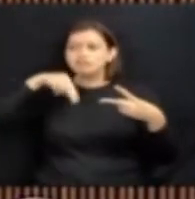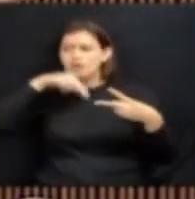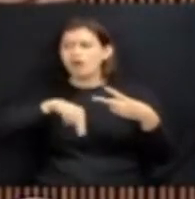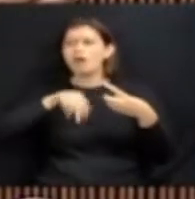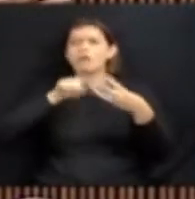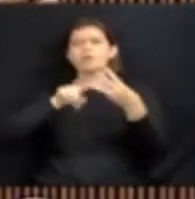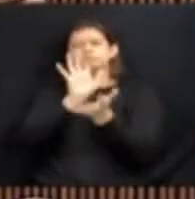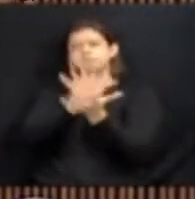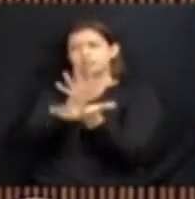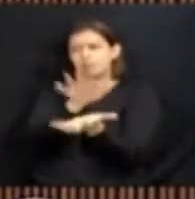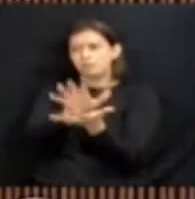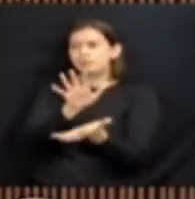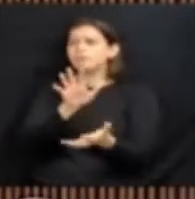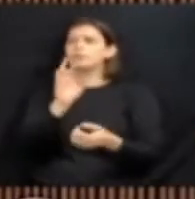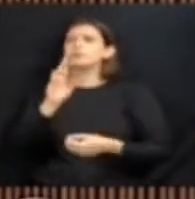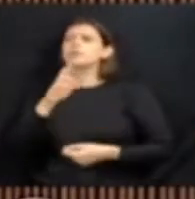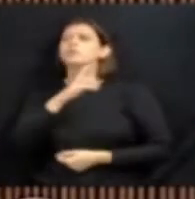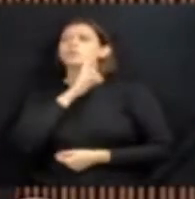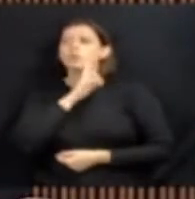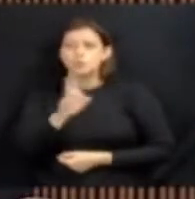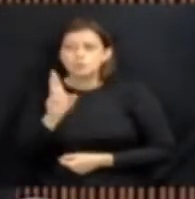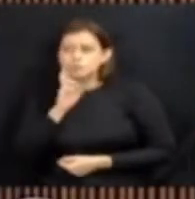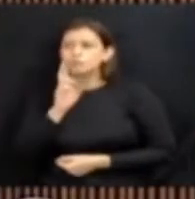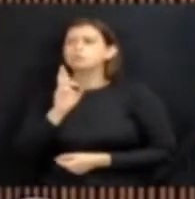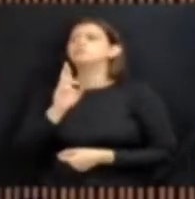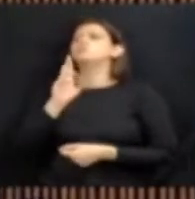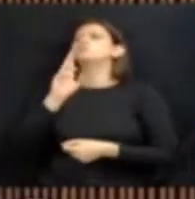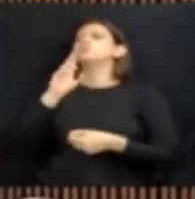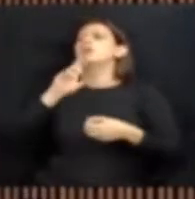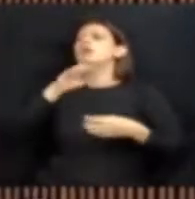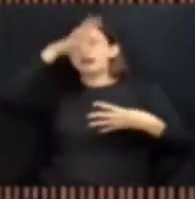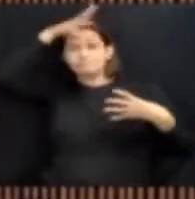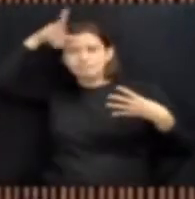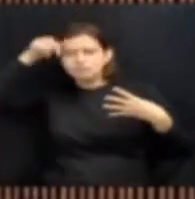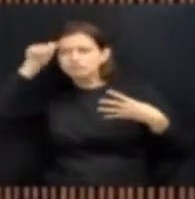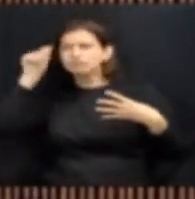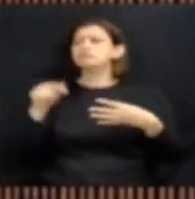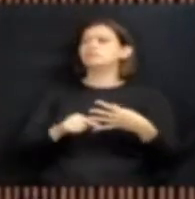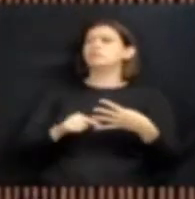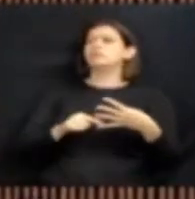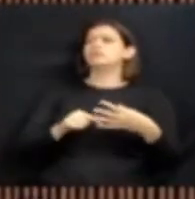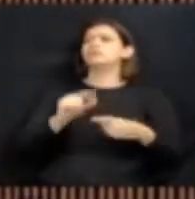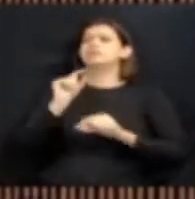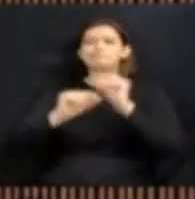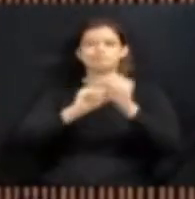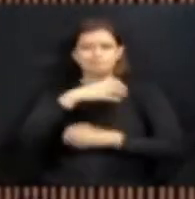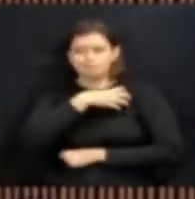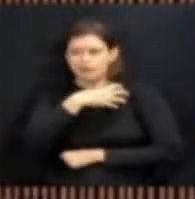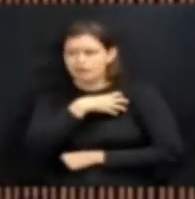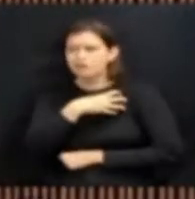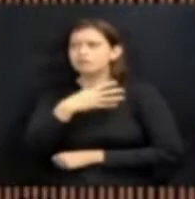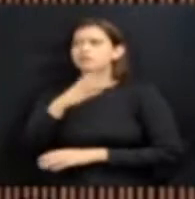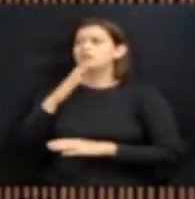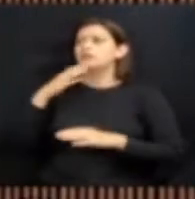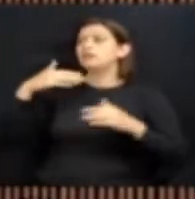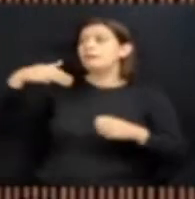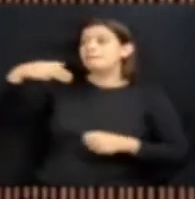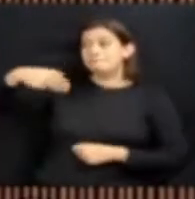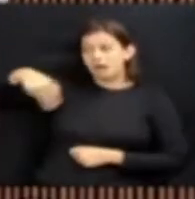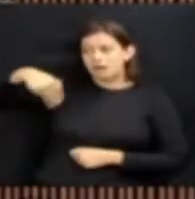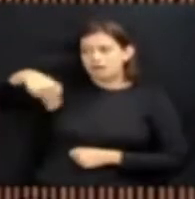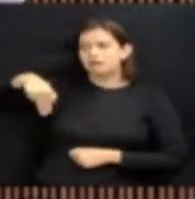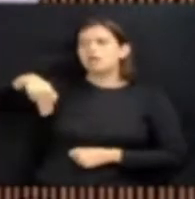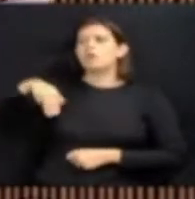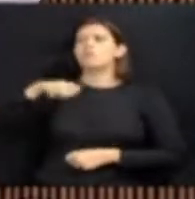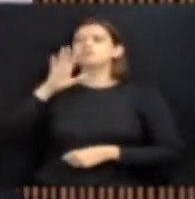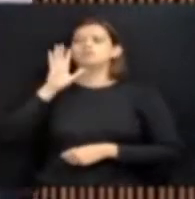Goiás antes a essa autorização de importação já havia sido concedido a Bahia ou Maranhão Sergipe Ceará Pernambuco e Piauí